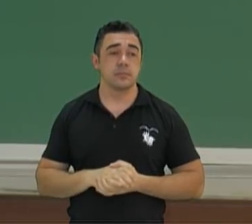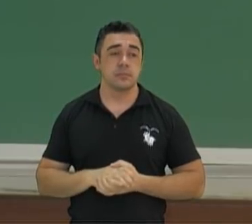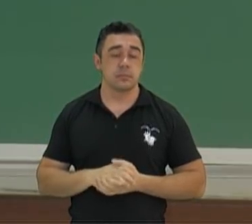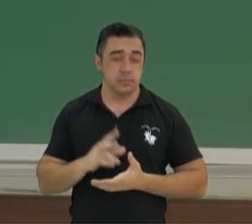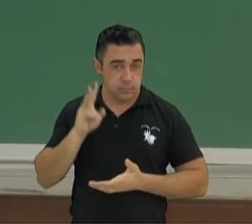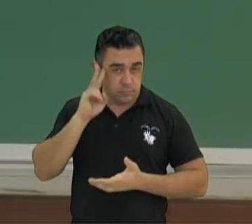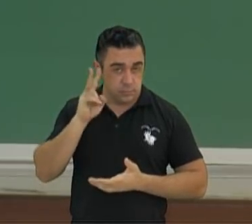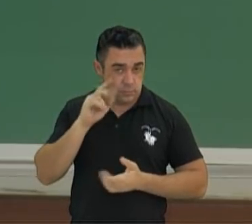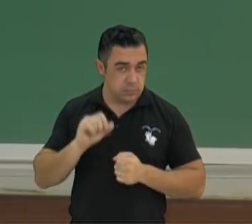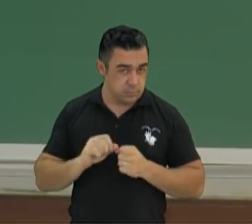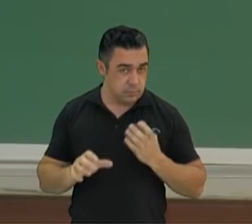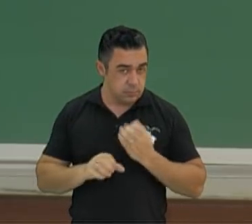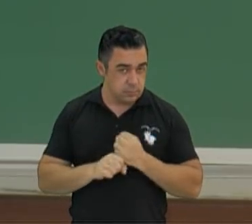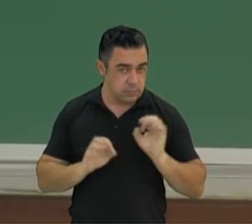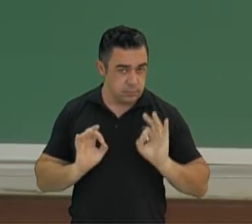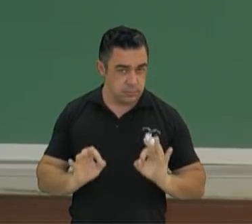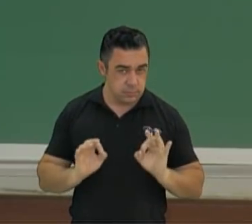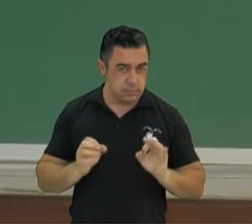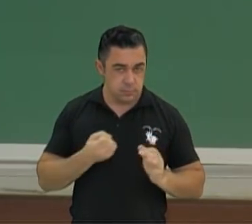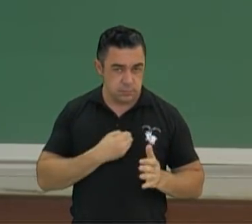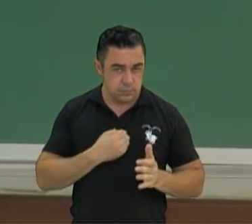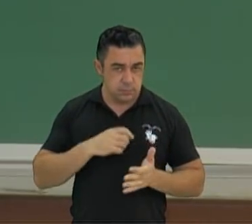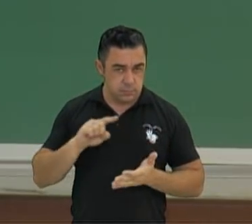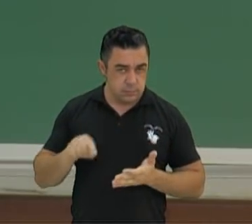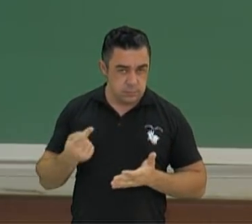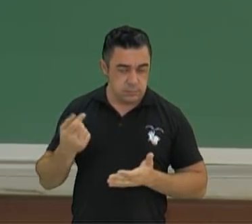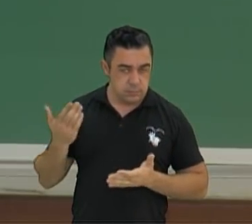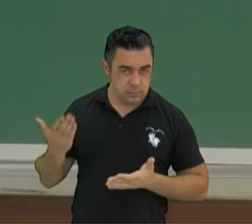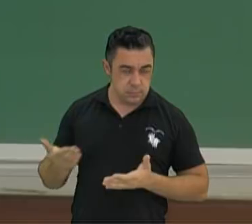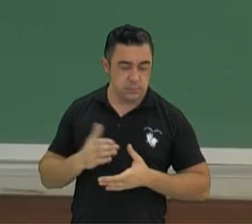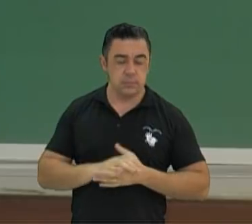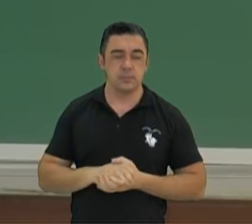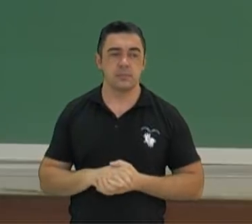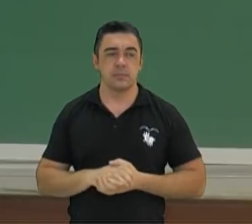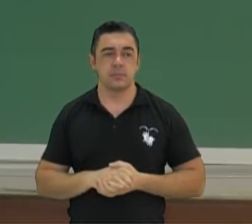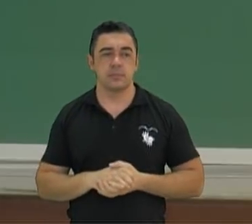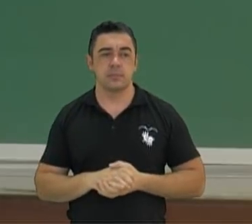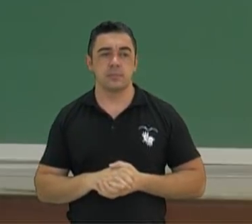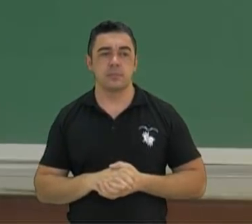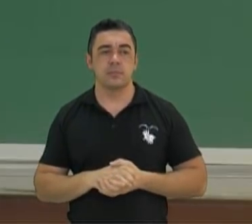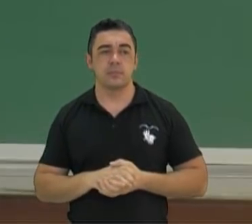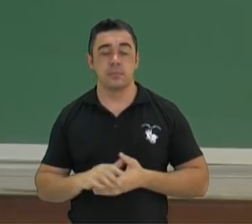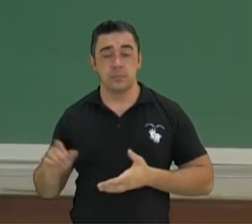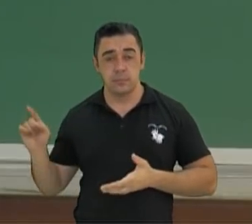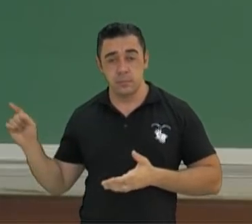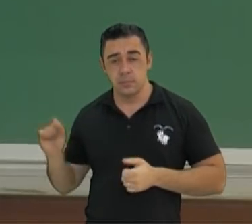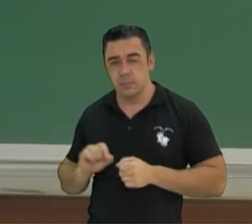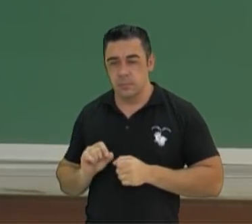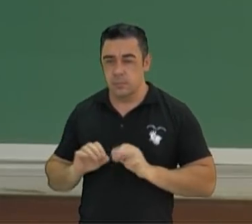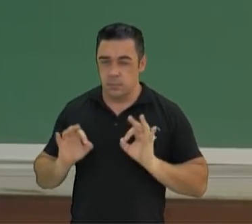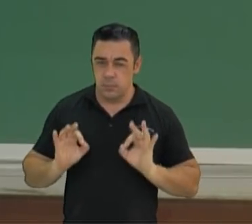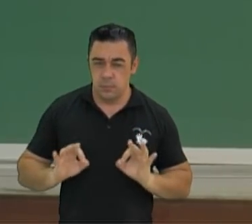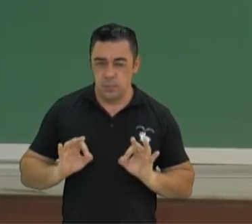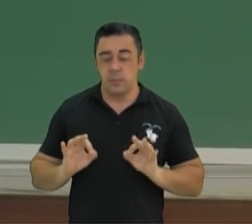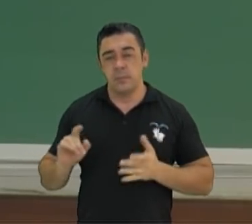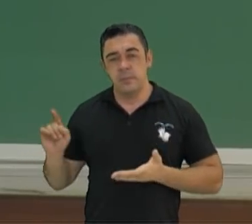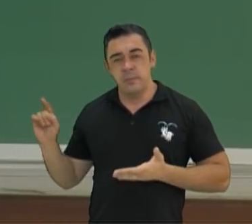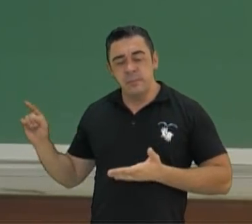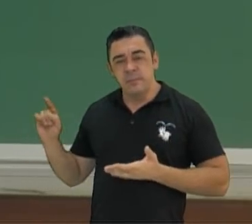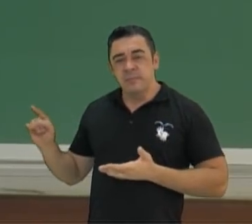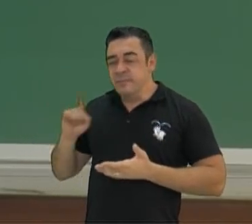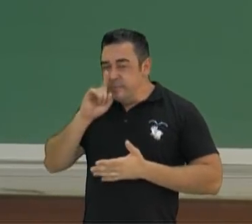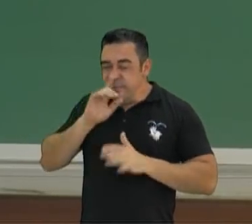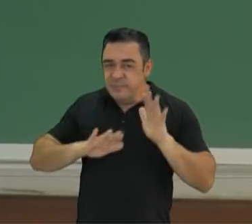nós calculamos várias continhas de número com vírgula na outra aula? Então, é só multiplicar normalmente e cuidar lá na vírgula